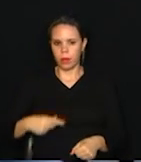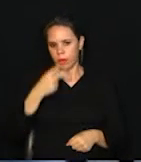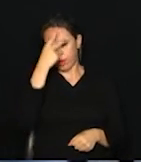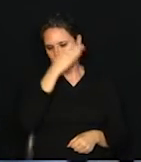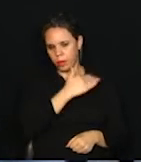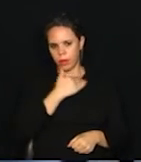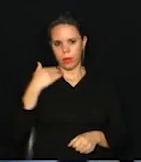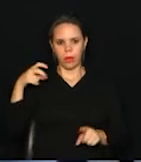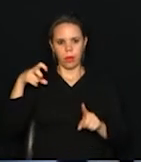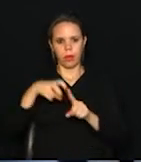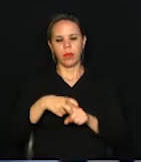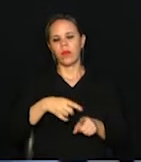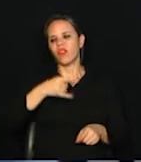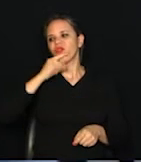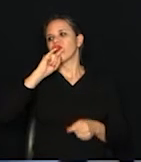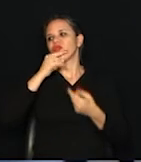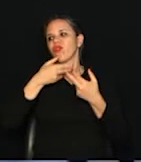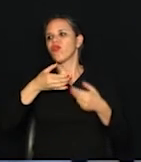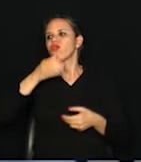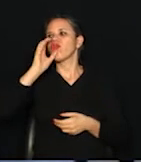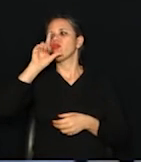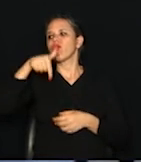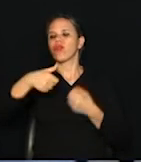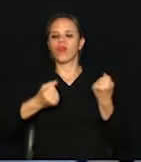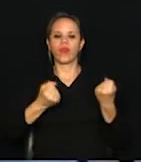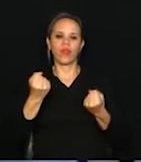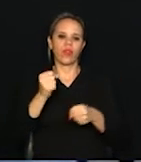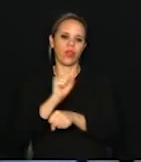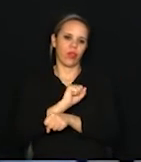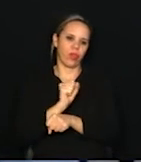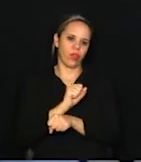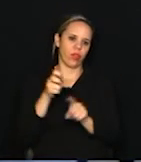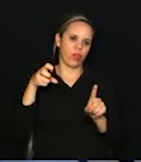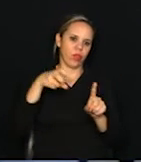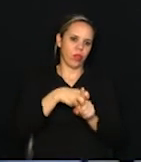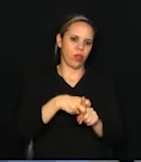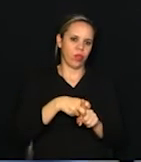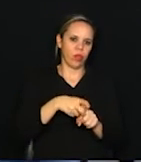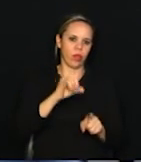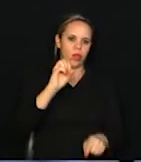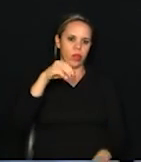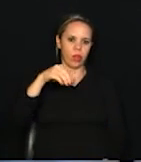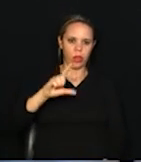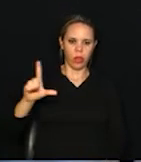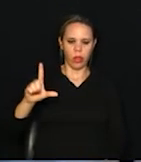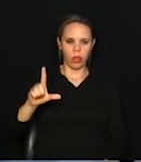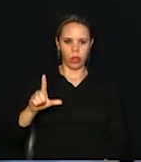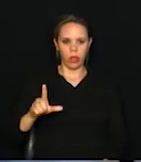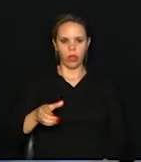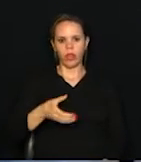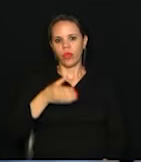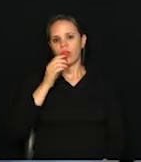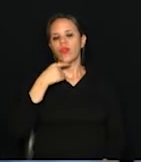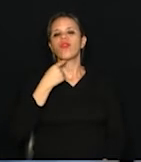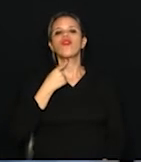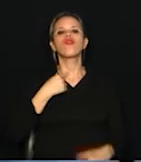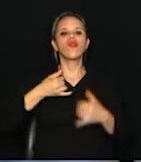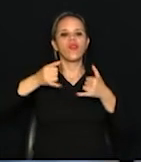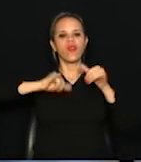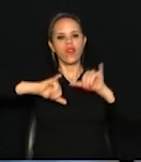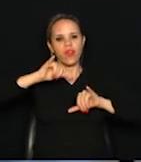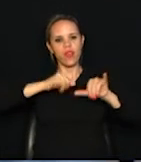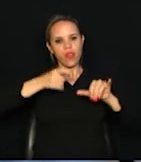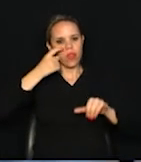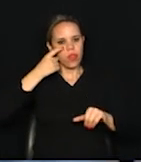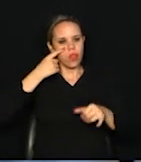morreram alcoolizadas, depois dela ser acidentada, o nosso IML faz um exame de toxicologia para